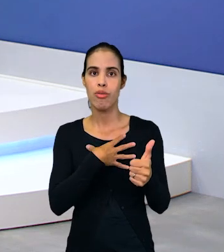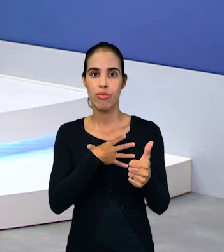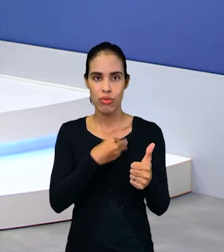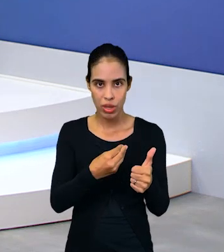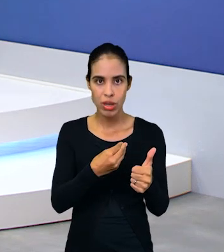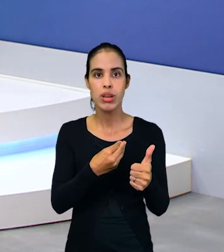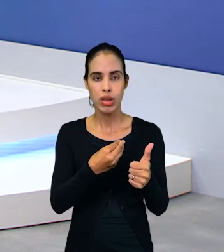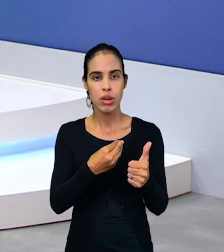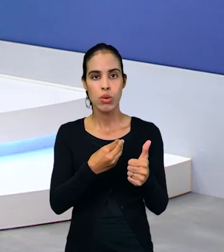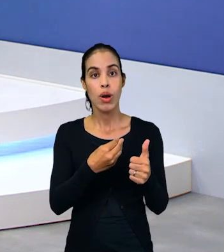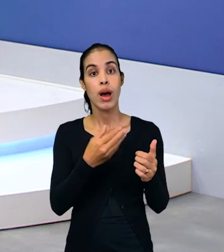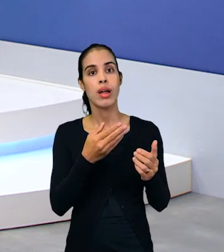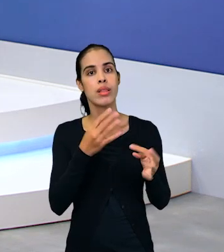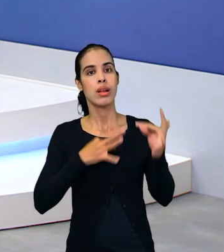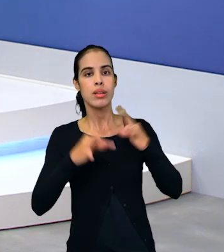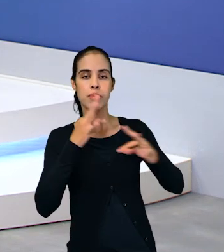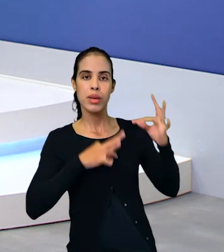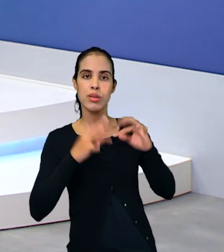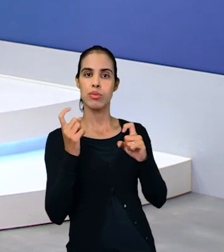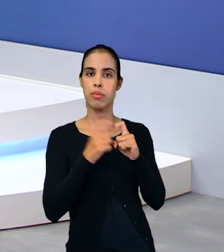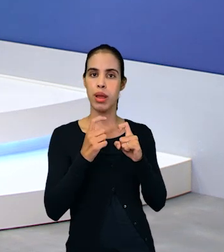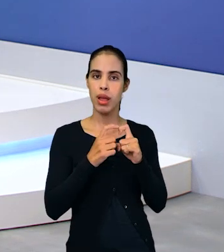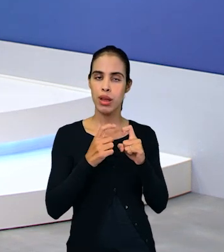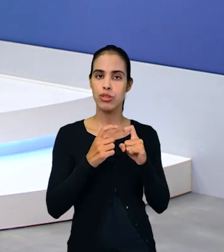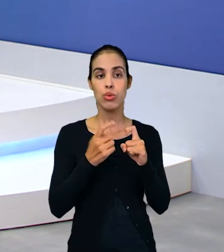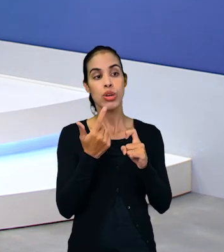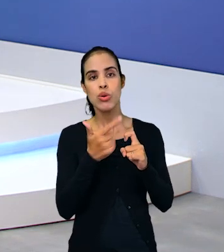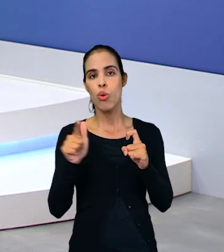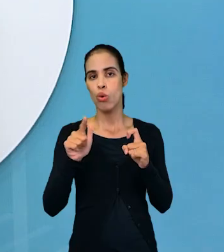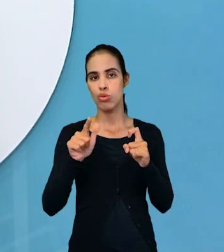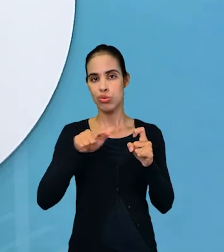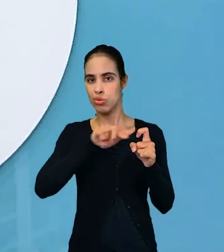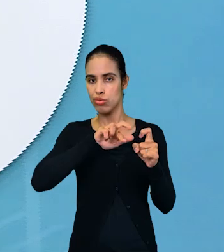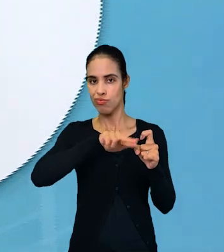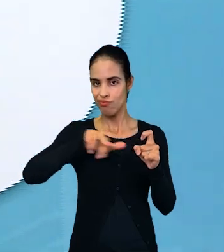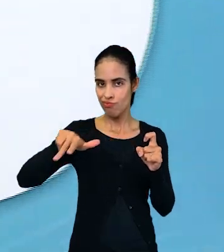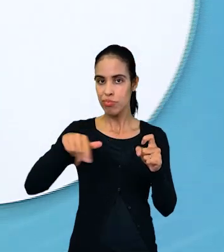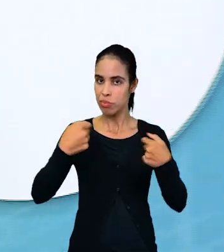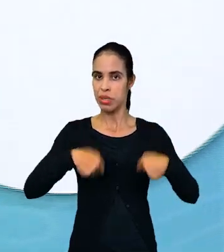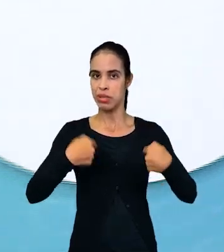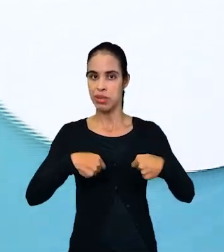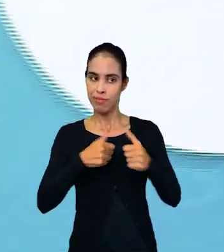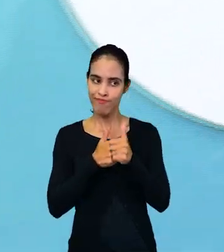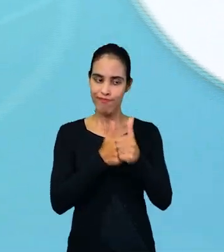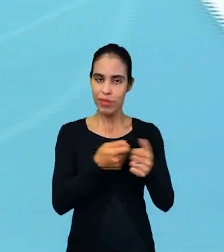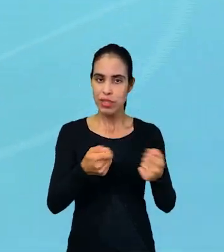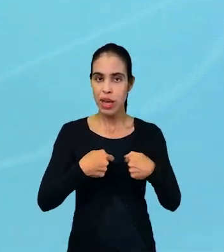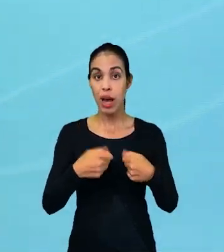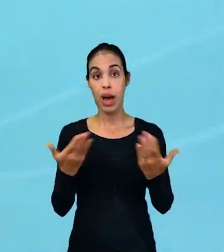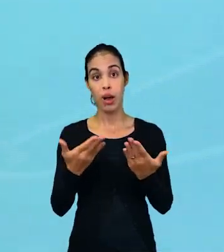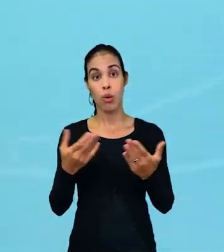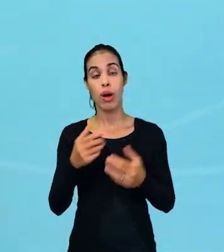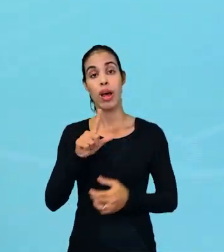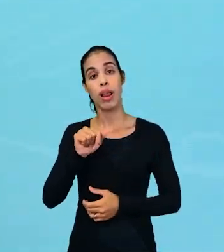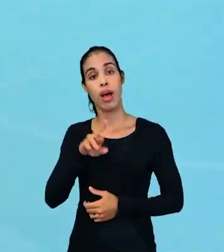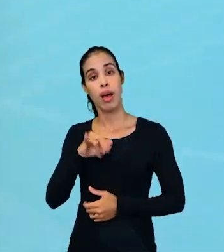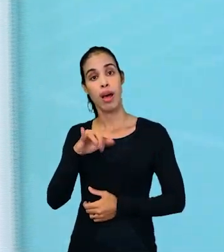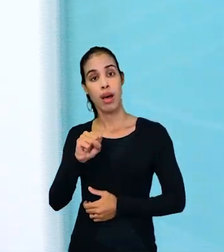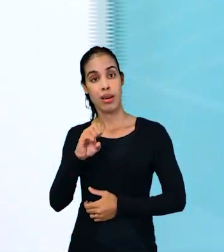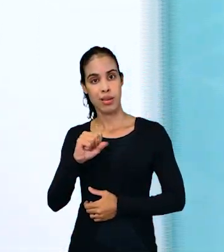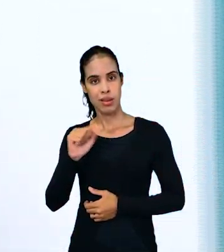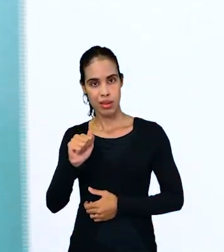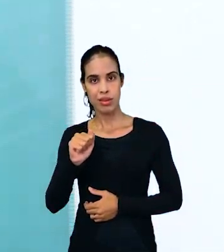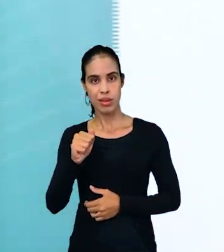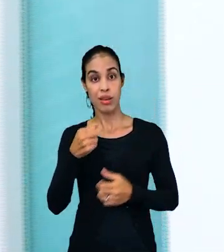criança em atividades multidisciplinares, médicas e terapêuticas. Quem acompanhou esse julgamento e tem outras informações para a gente agora